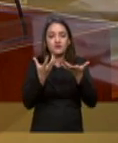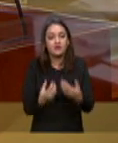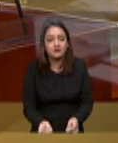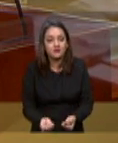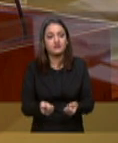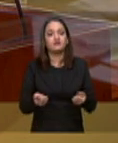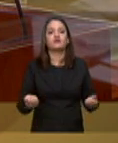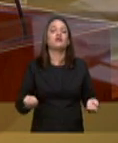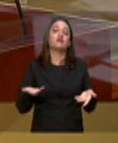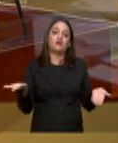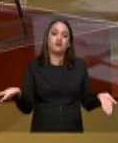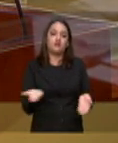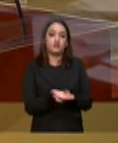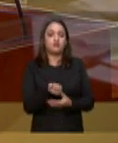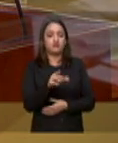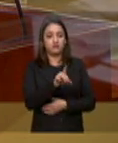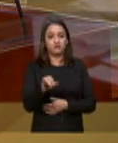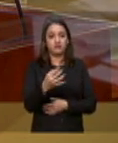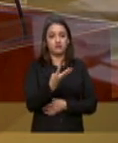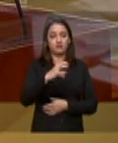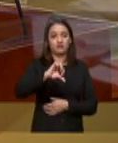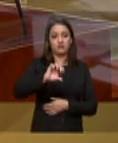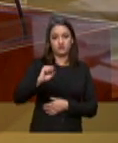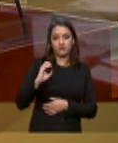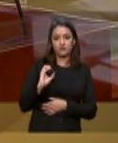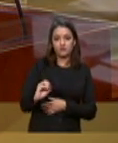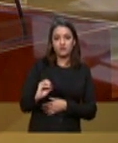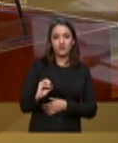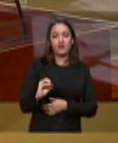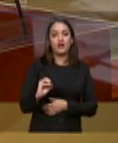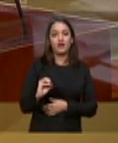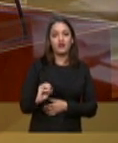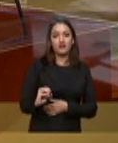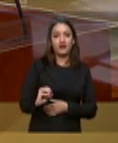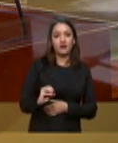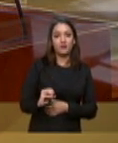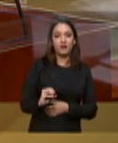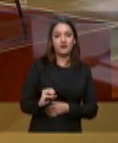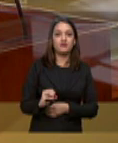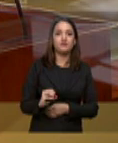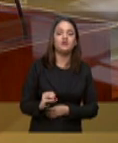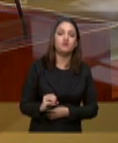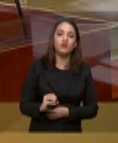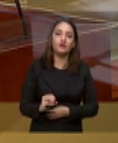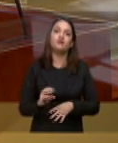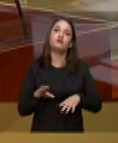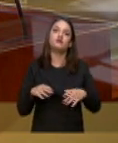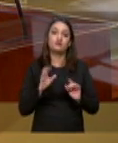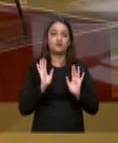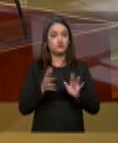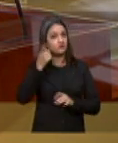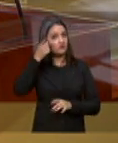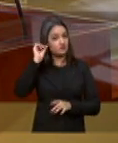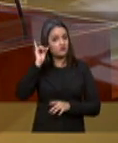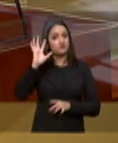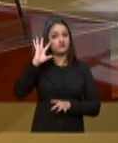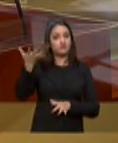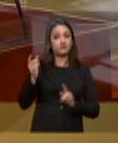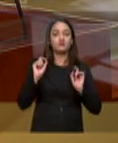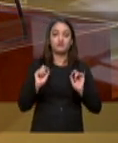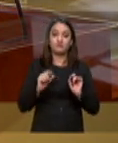de inconstitucionalidade, ADI 4980, pois se entende, assim como se entendeu ontem, que essa ação abstrata está